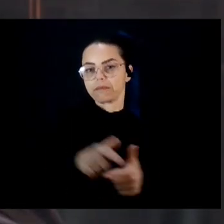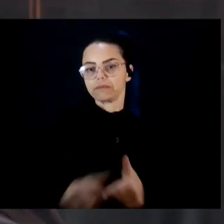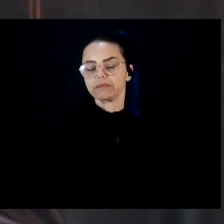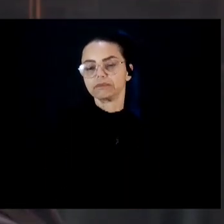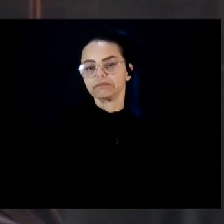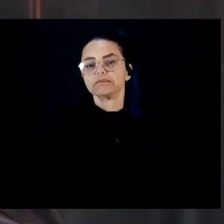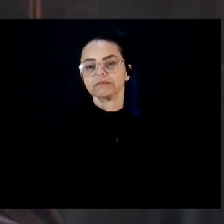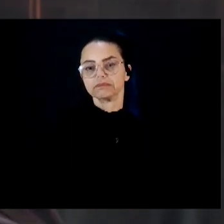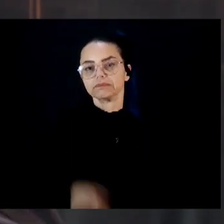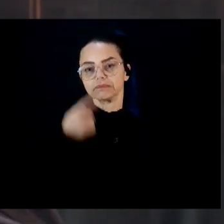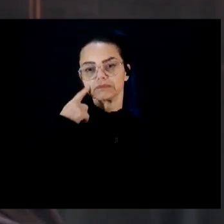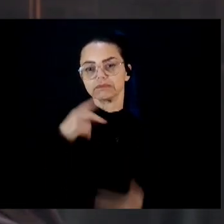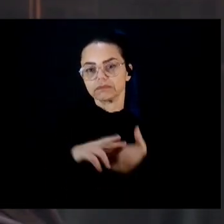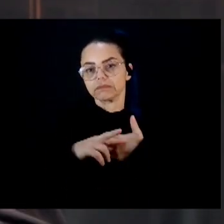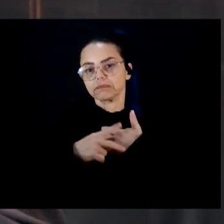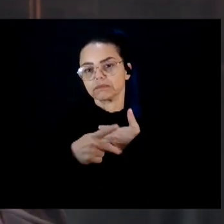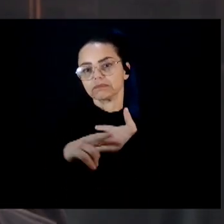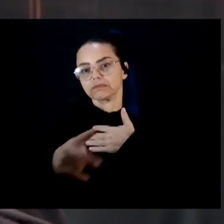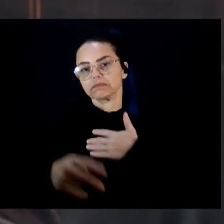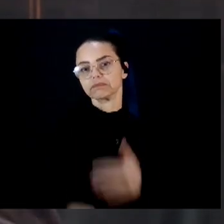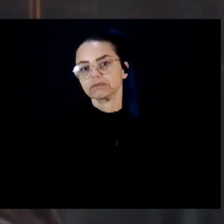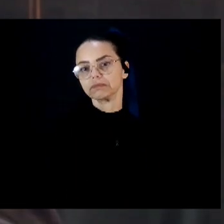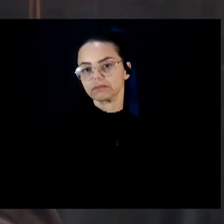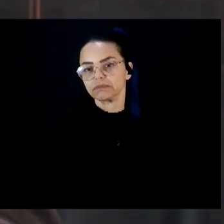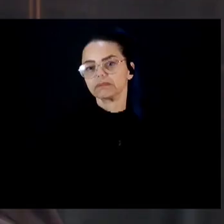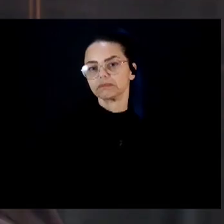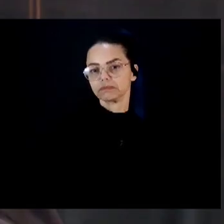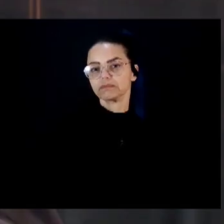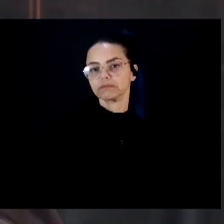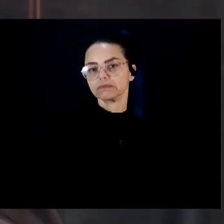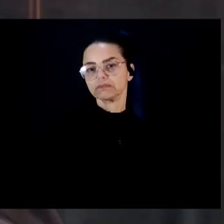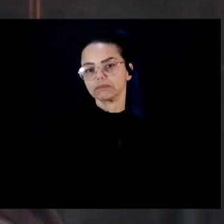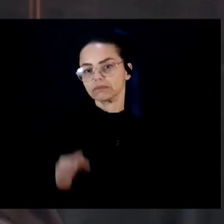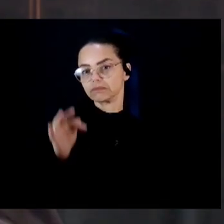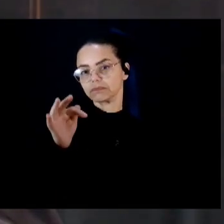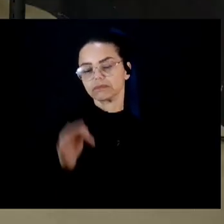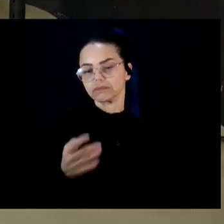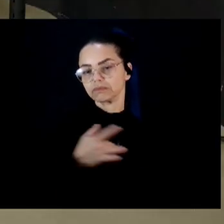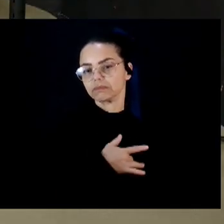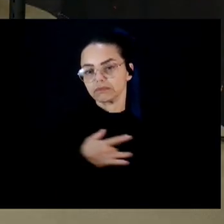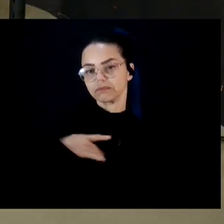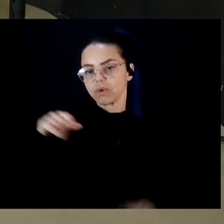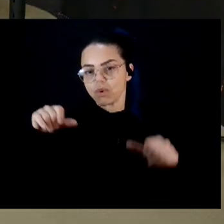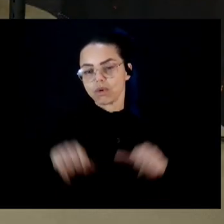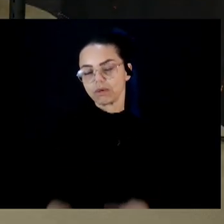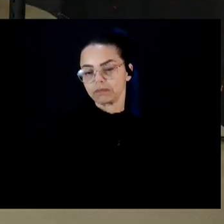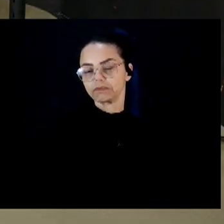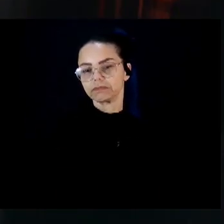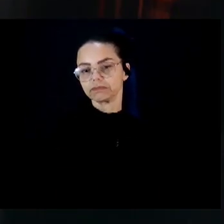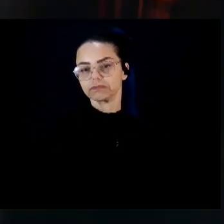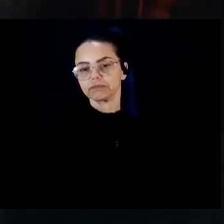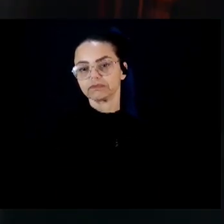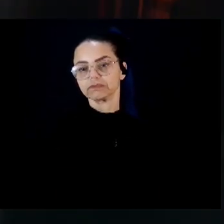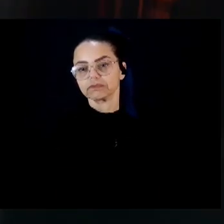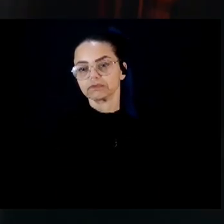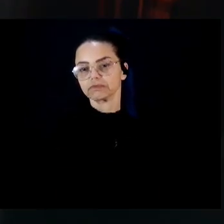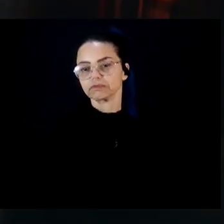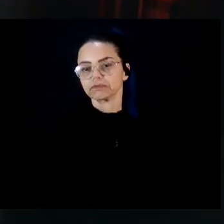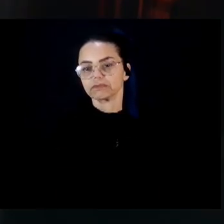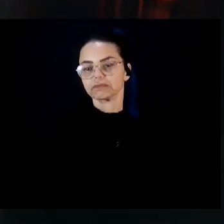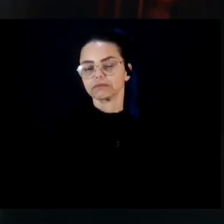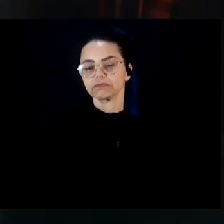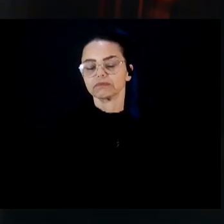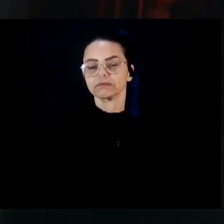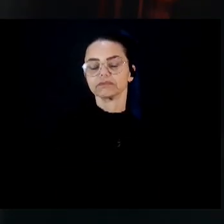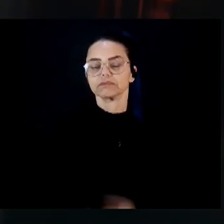as consequências disso, né? A longo prazo na saúde. É verdade, a gente precisa se atentar muito com